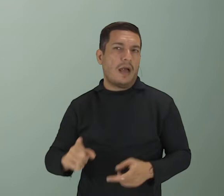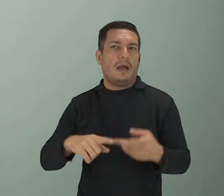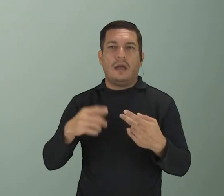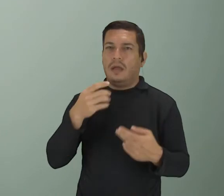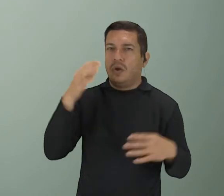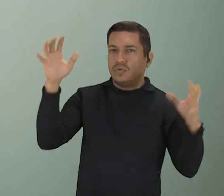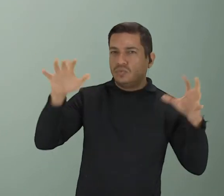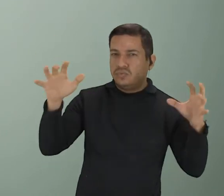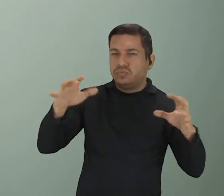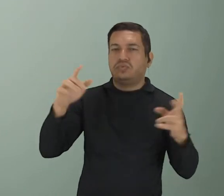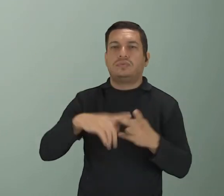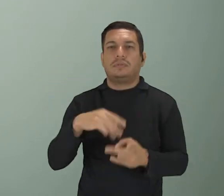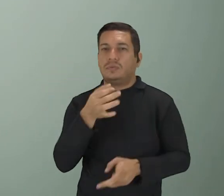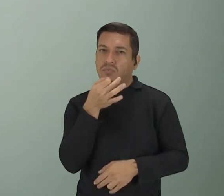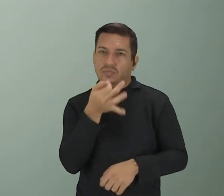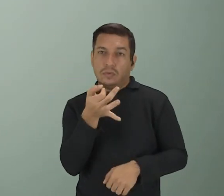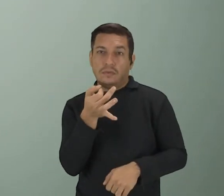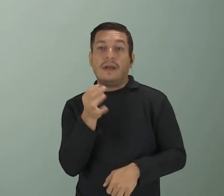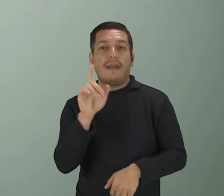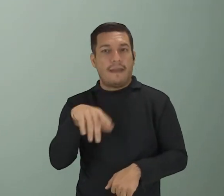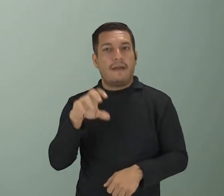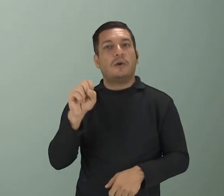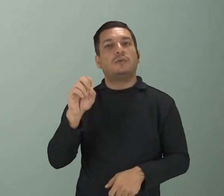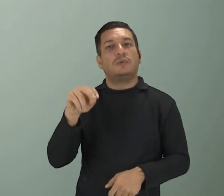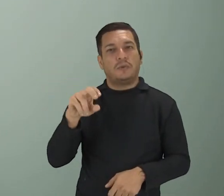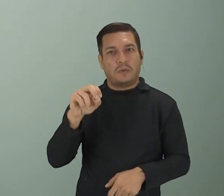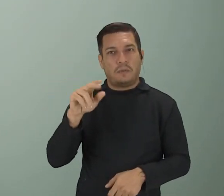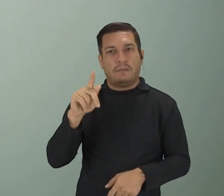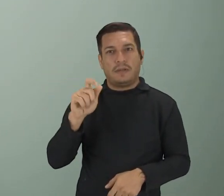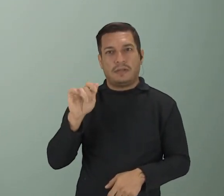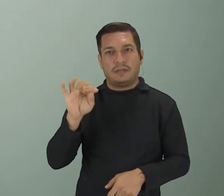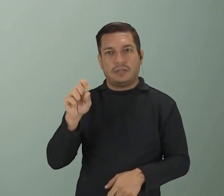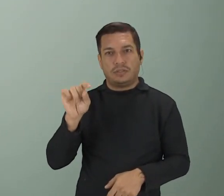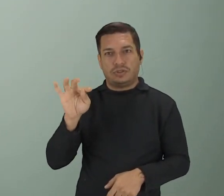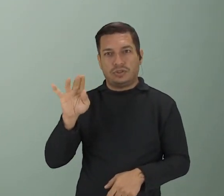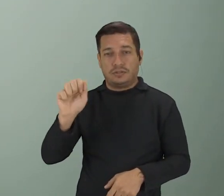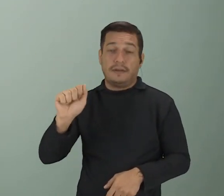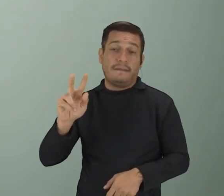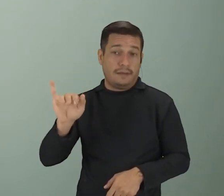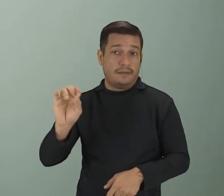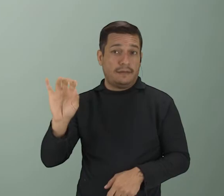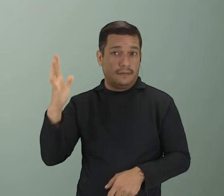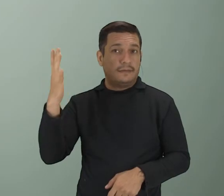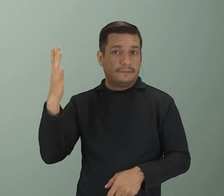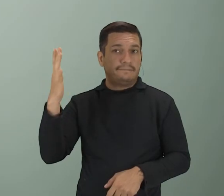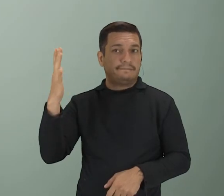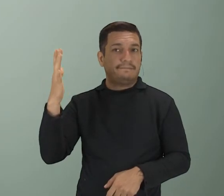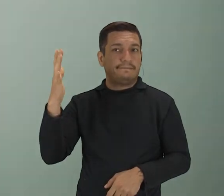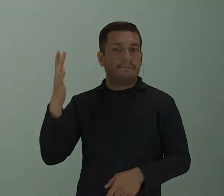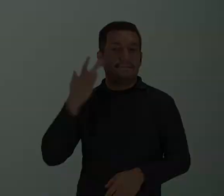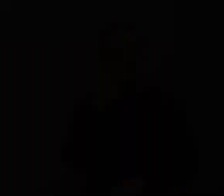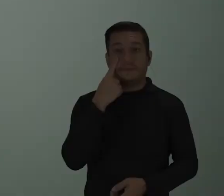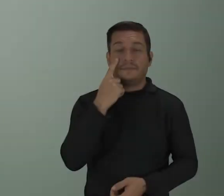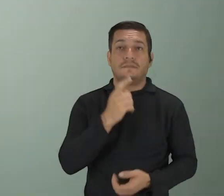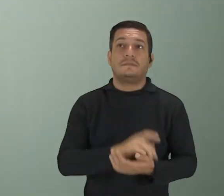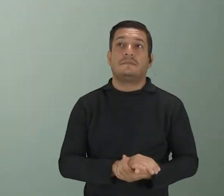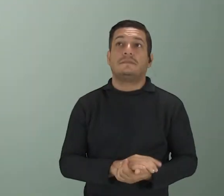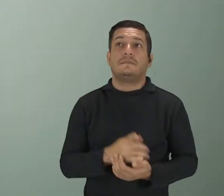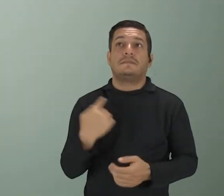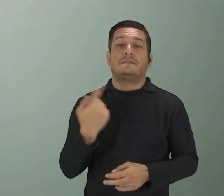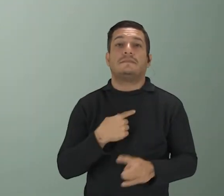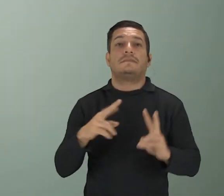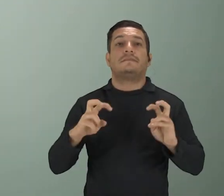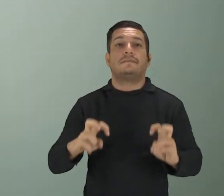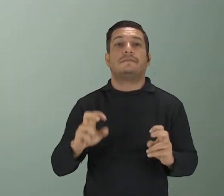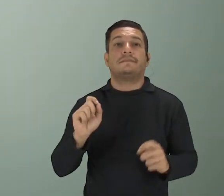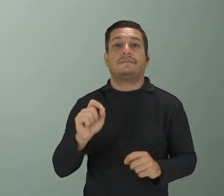uma chuva, o som de uma chuva? É através da sonoplastia que isso vai acontecer num espetáculo teatral. Nós